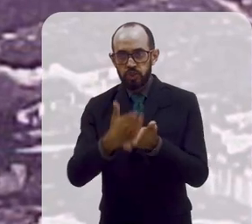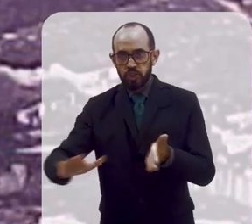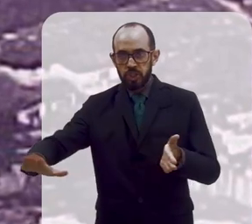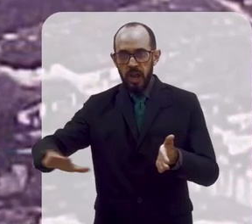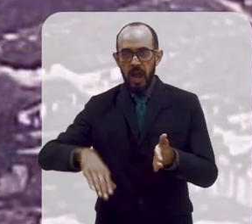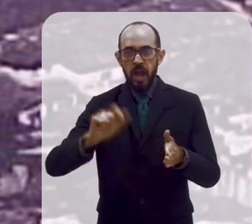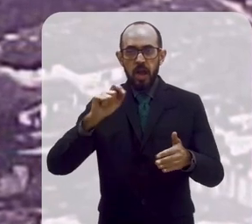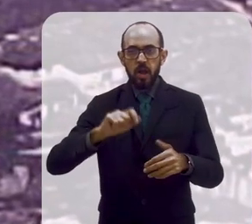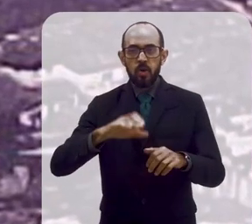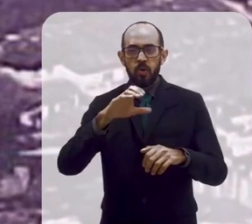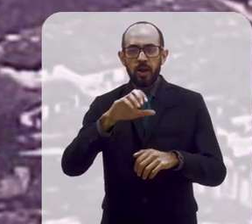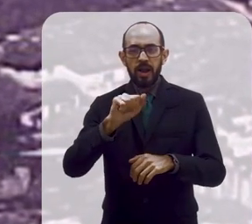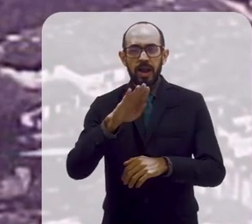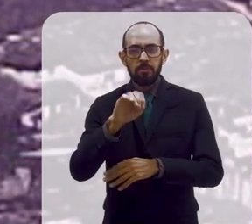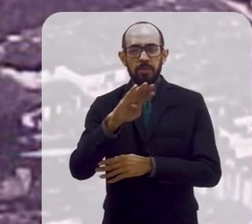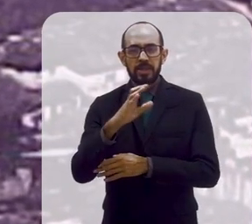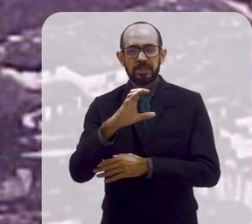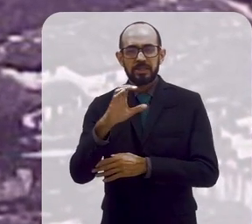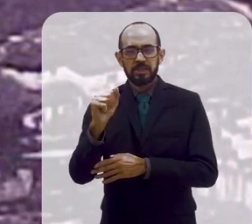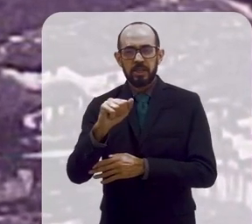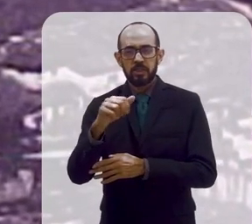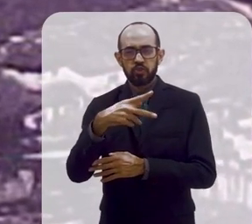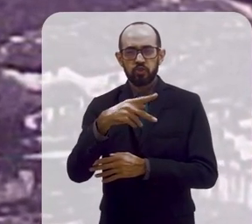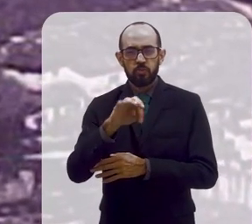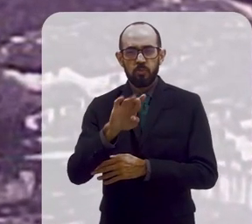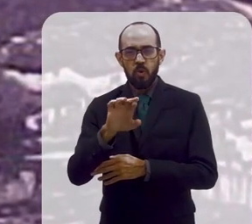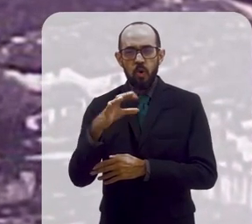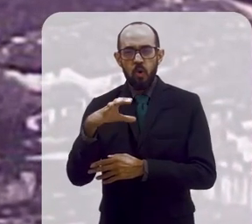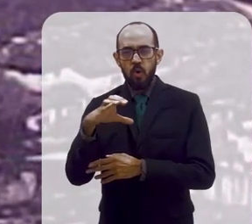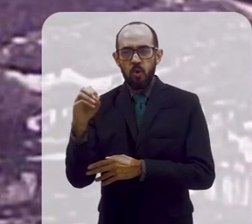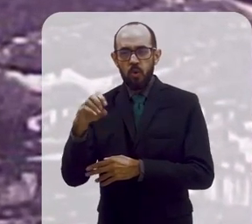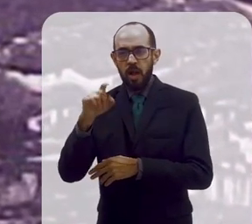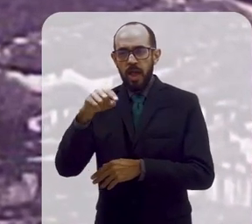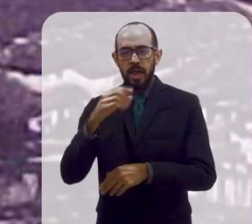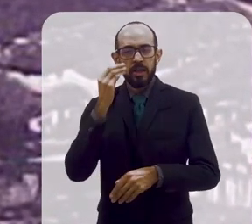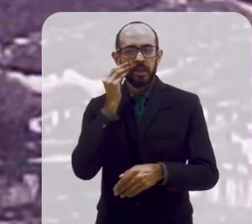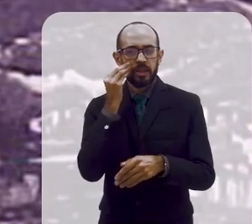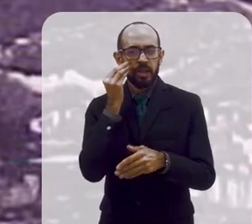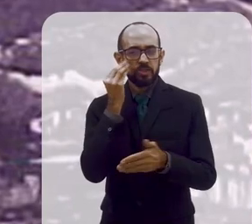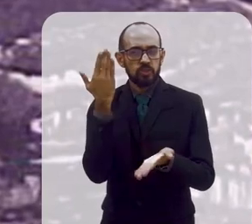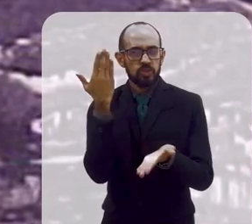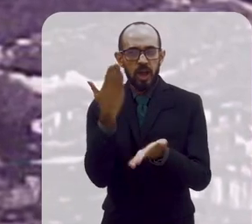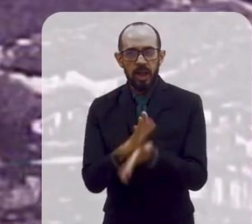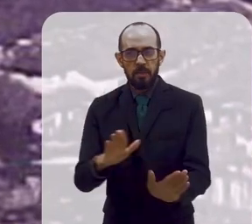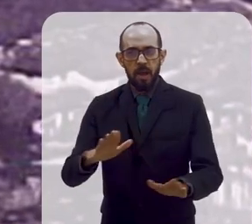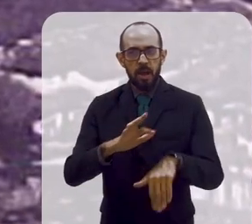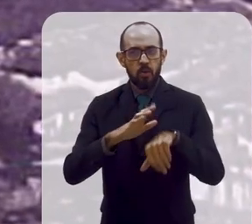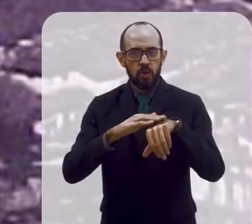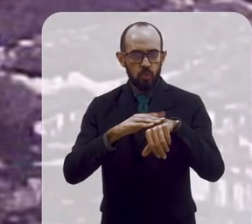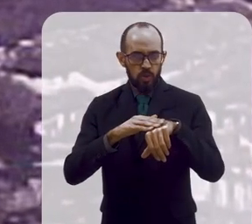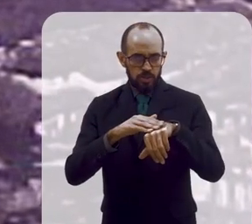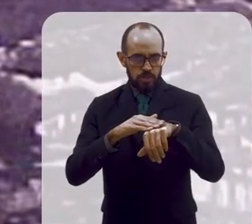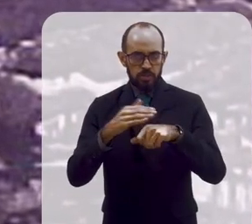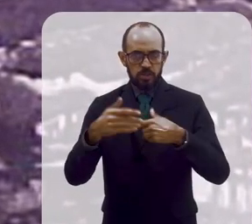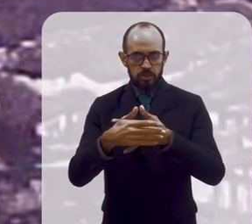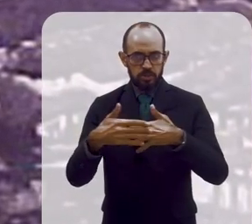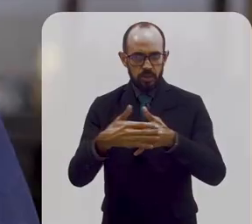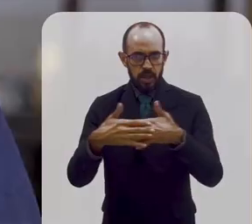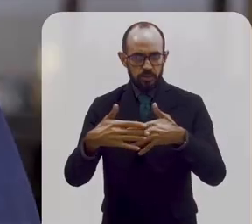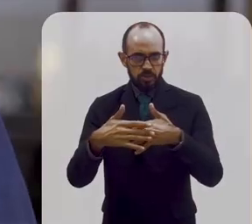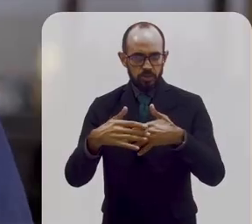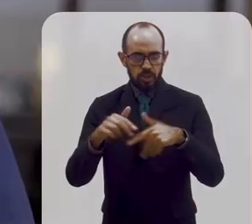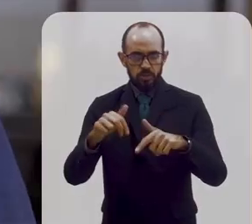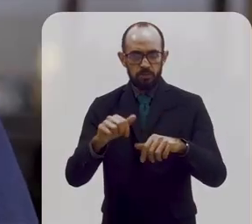famoso cortiço que existia no Rio de Janeiro, era a tentativa de você eliminar os focos de doença na cidade.